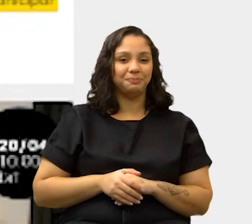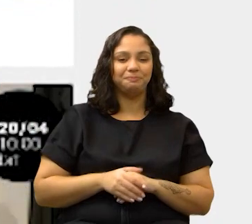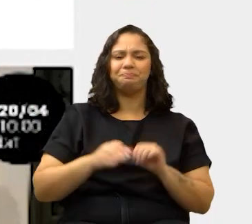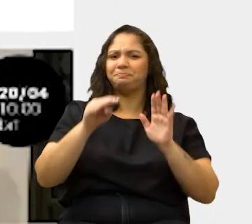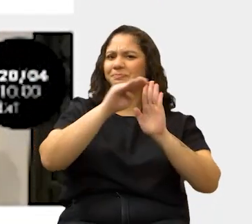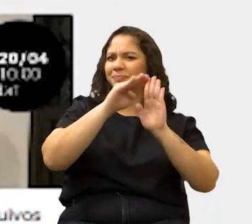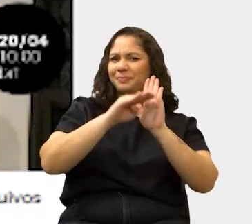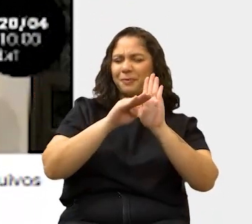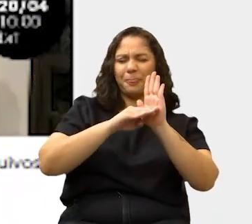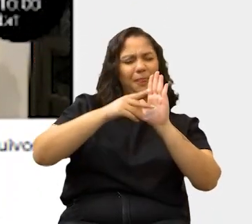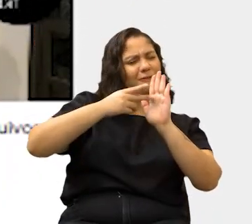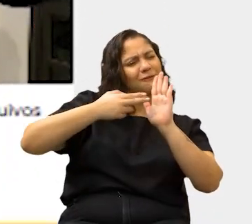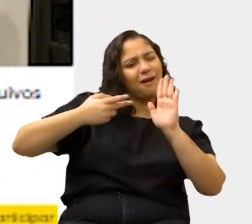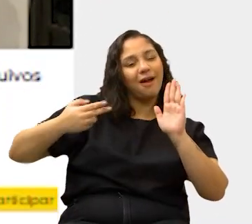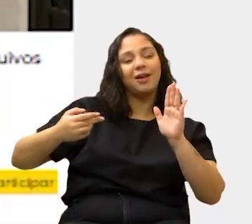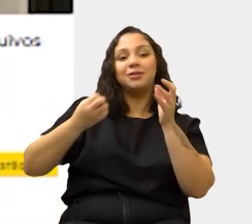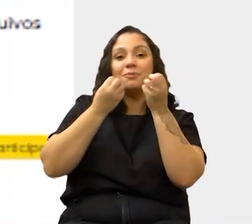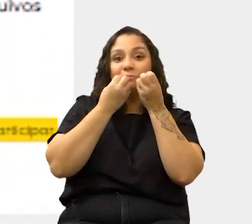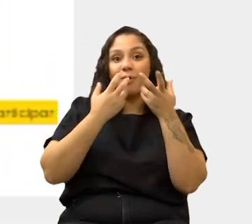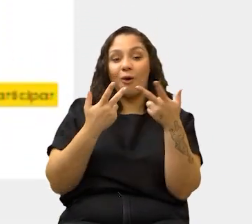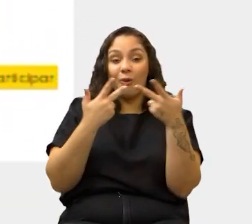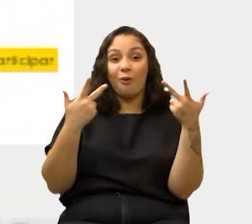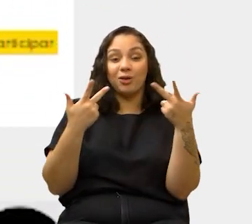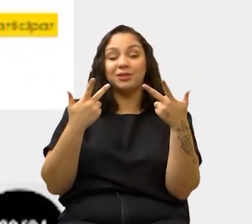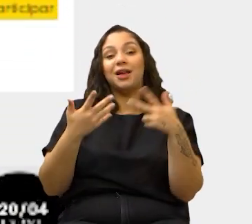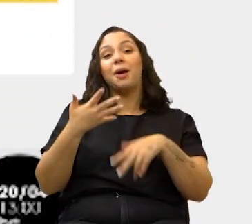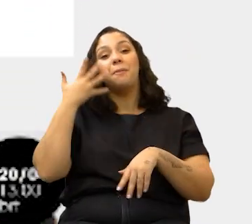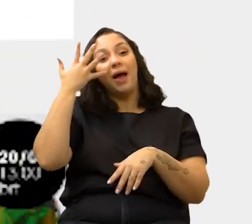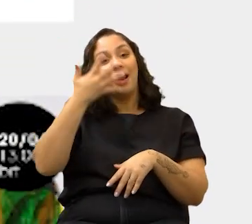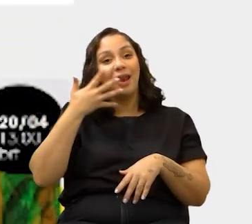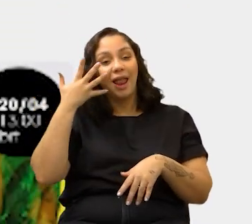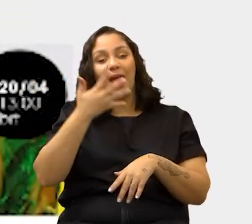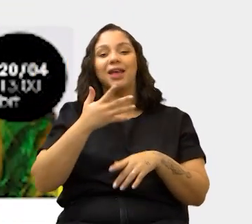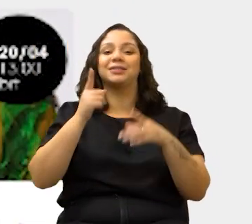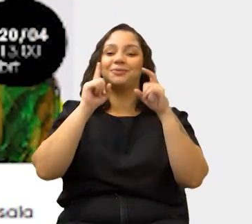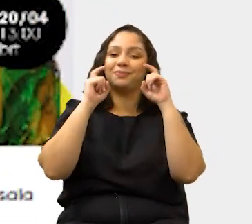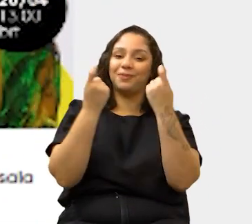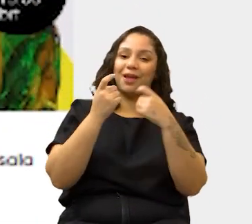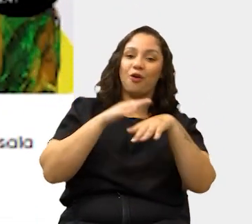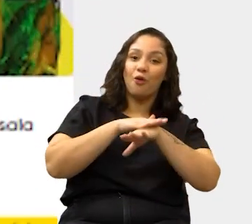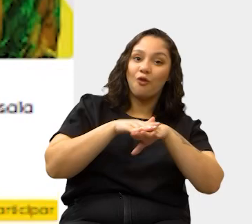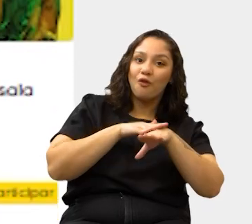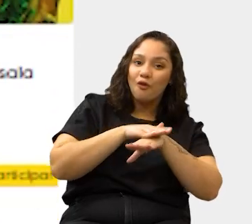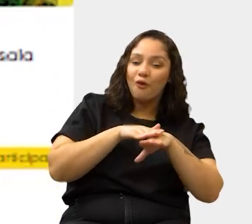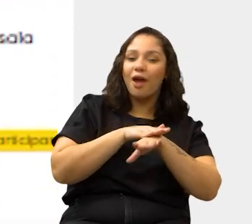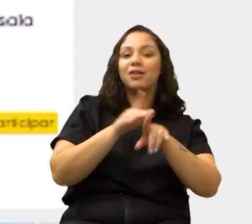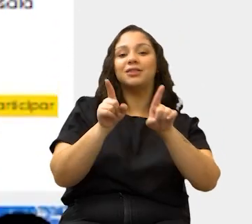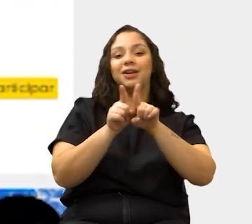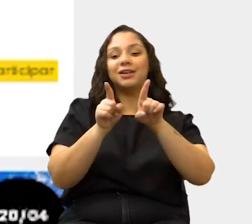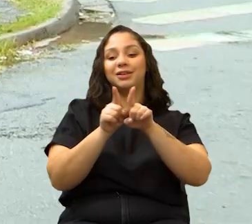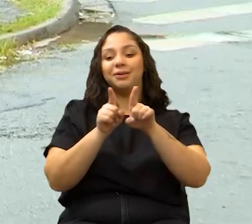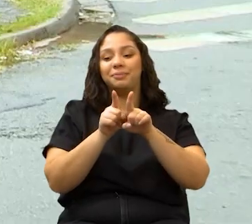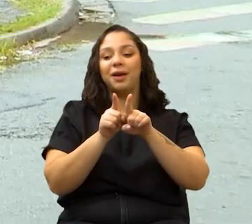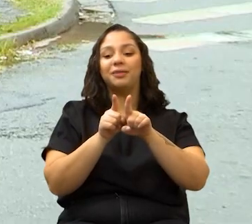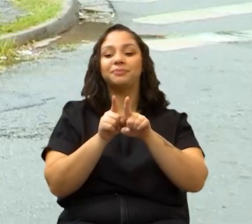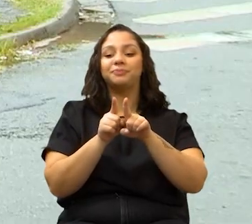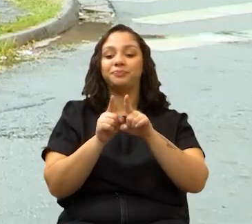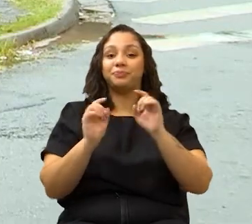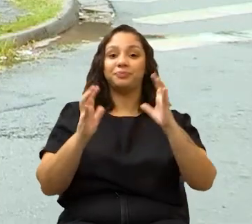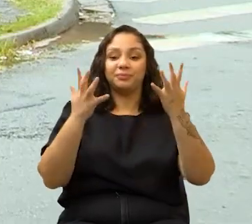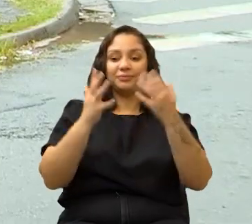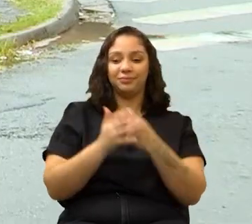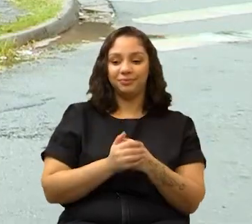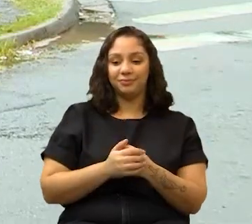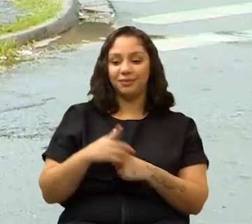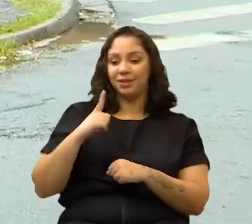está repleta de muita coisa boa. Tem palestras, roda de conversa e ainda um festival. Festival Criativa,